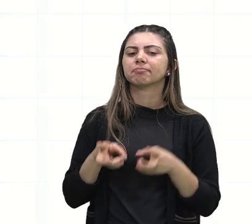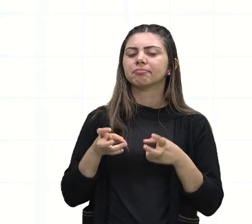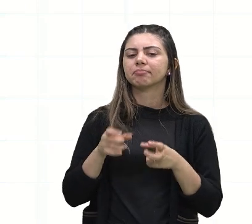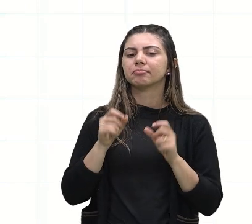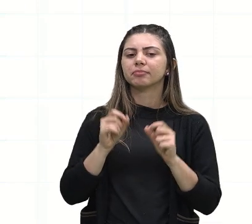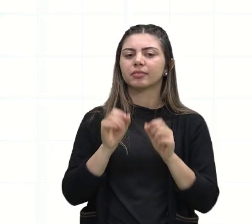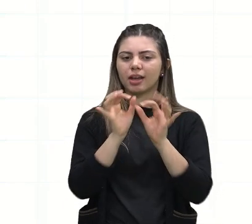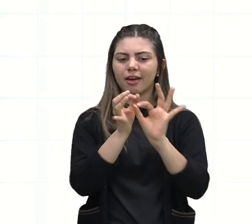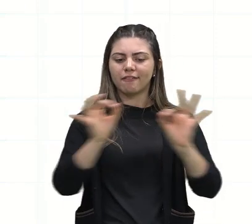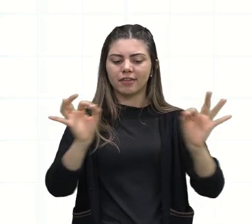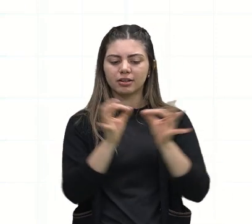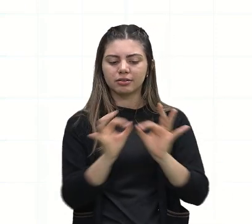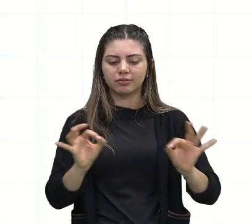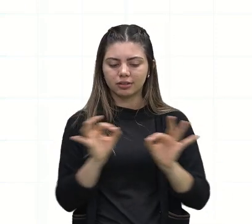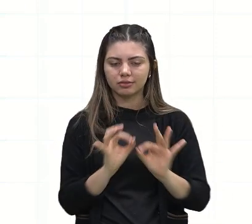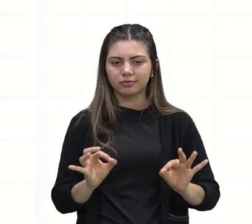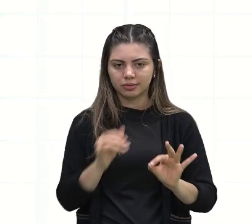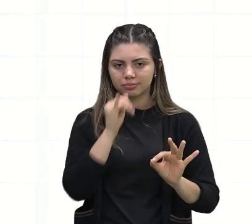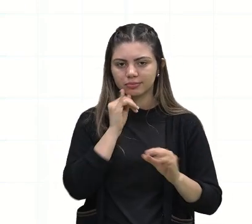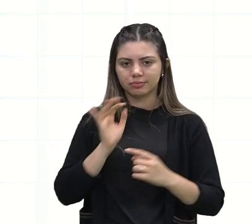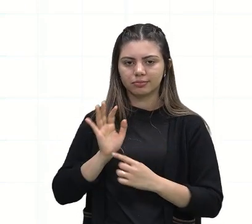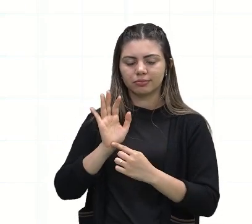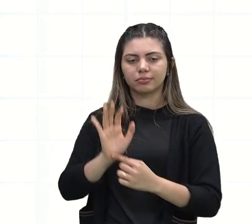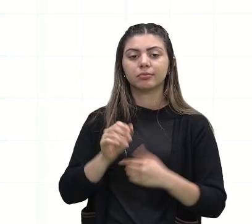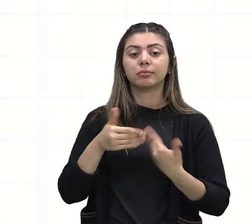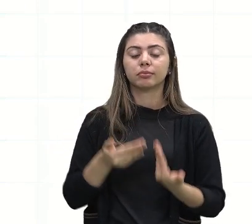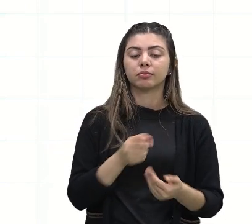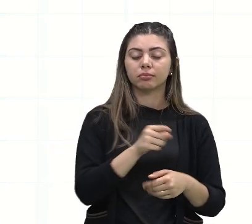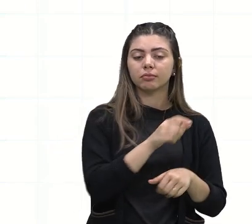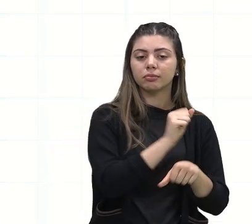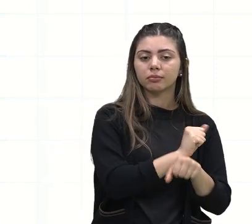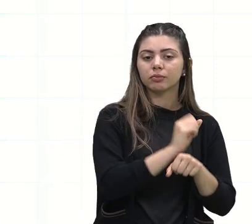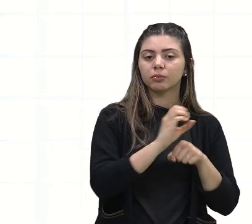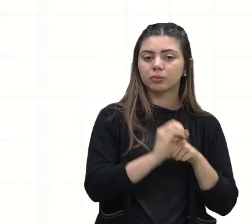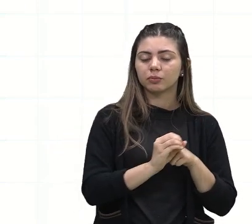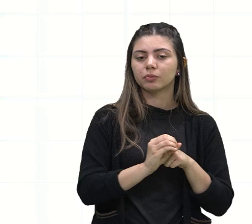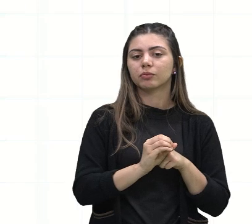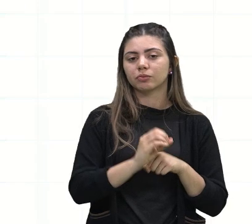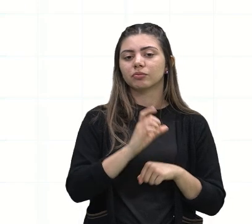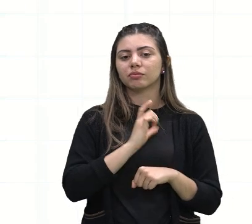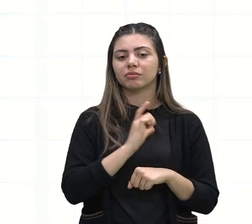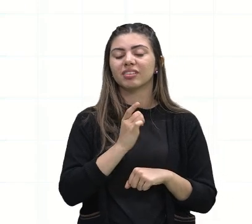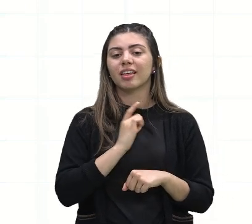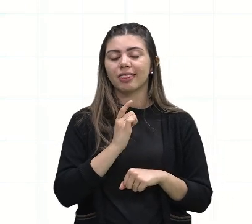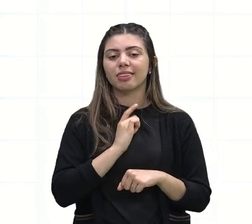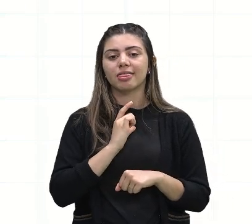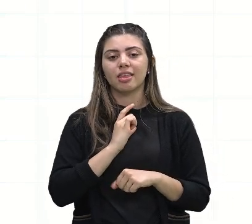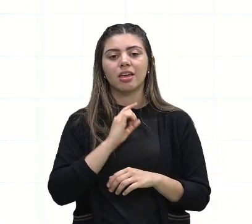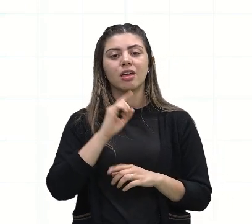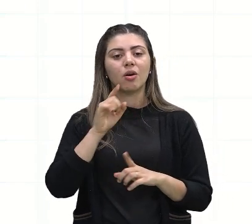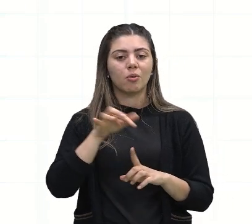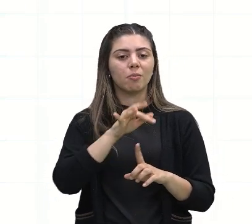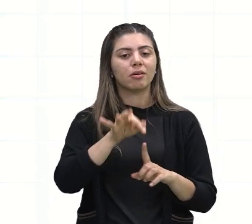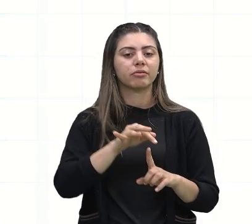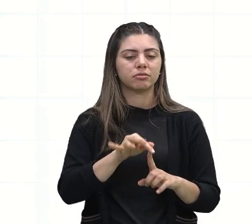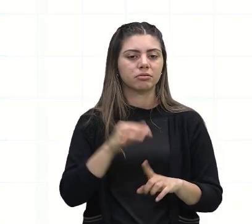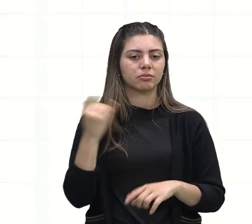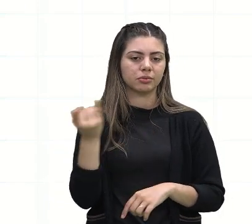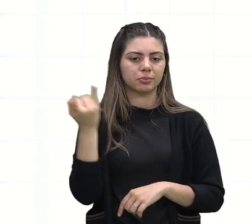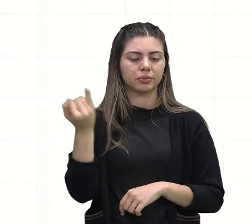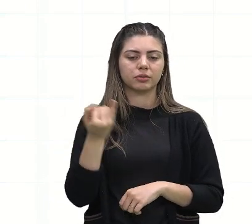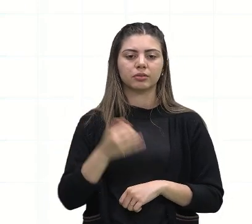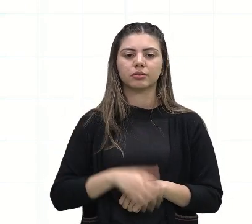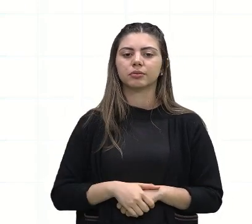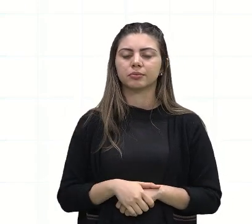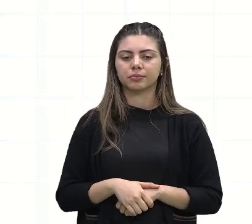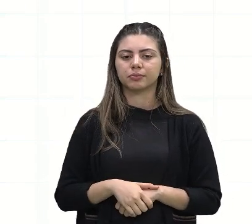que eu estou mostrando para vocês, o artigo ele vai ter esse sentido, né? Observar a questão do sentido que ele